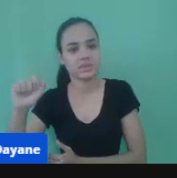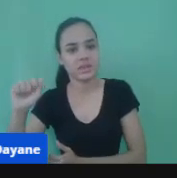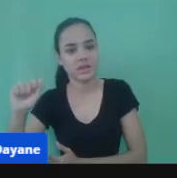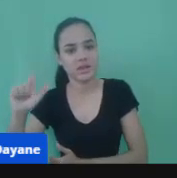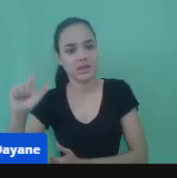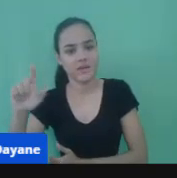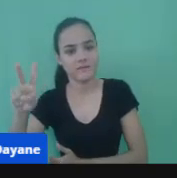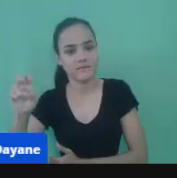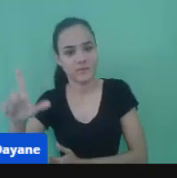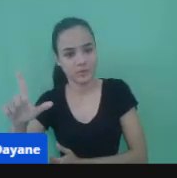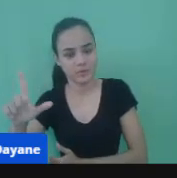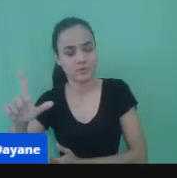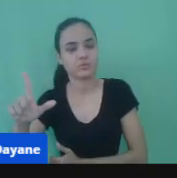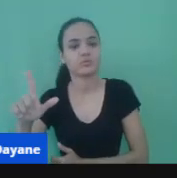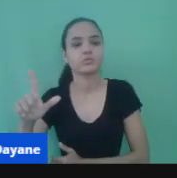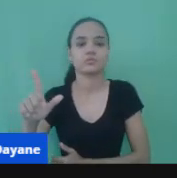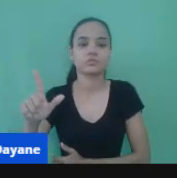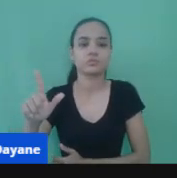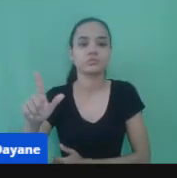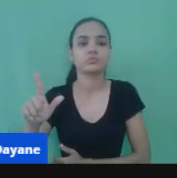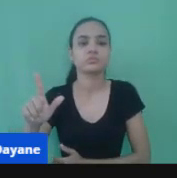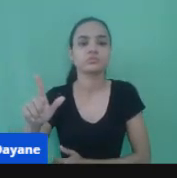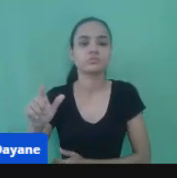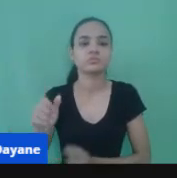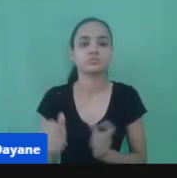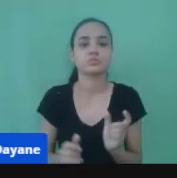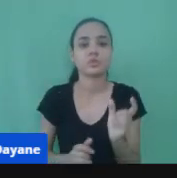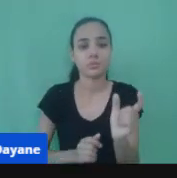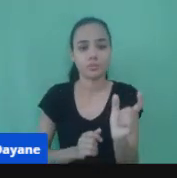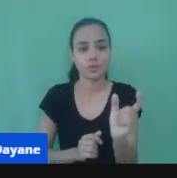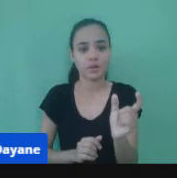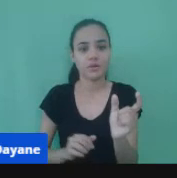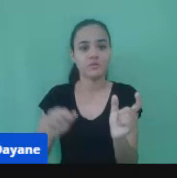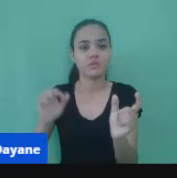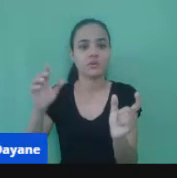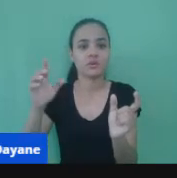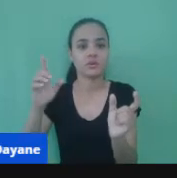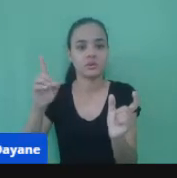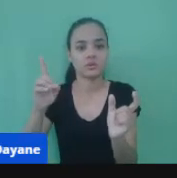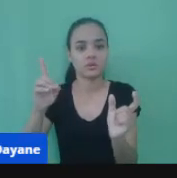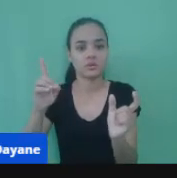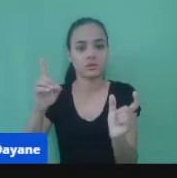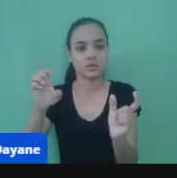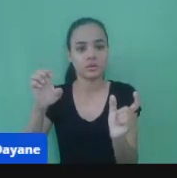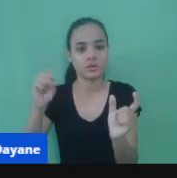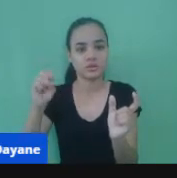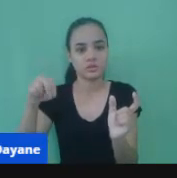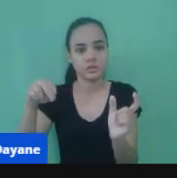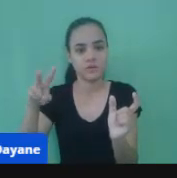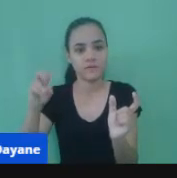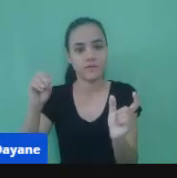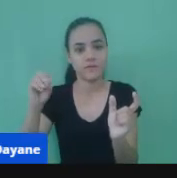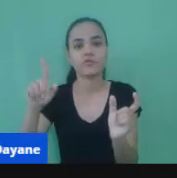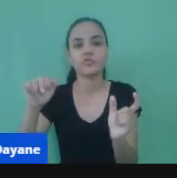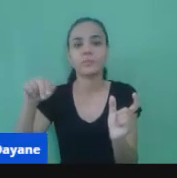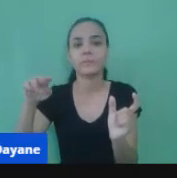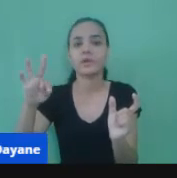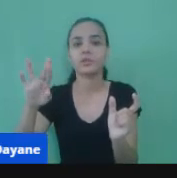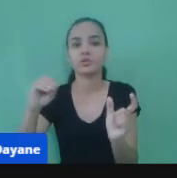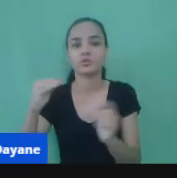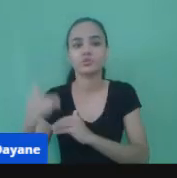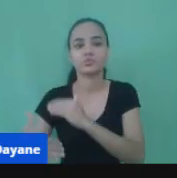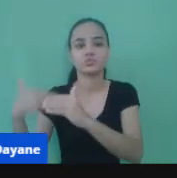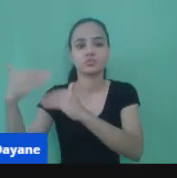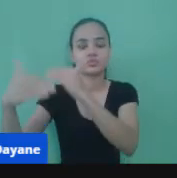nesse documento de desenvolvimento sustentável, quer dizer, nessa palavra, né, desenvolvimento sustentável, a gente tem que garantir para as futuras gerações o